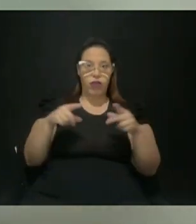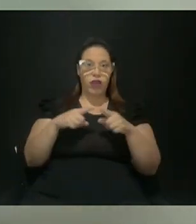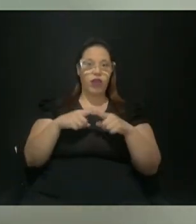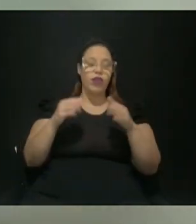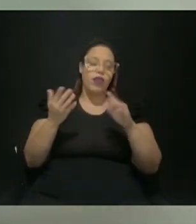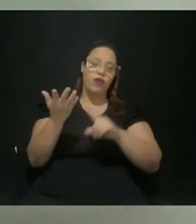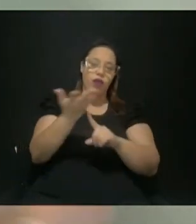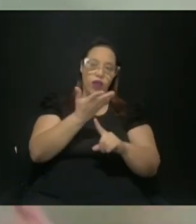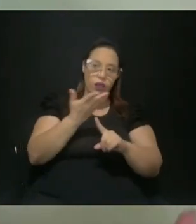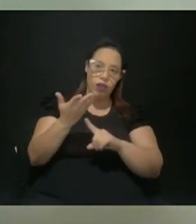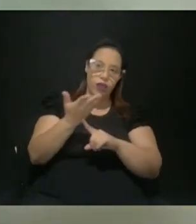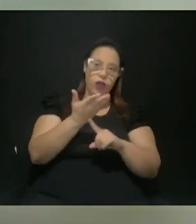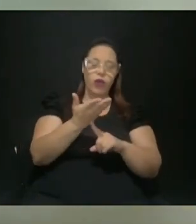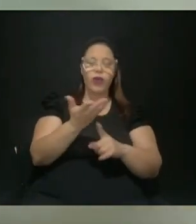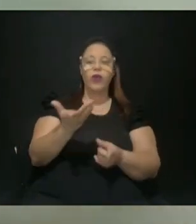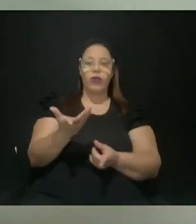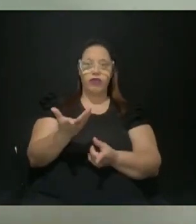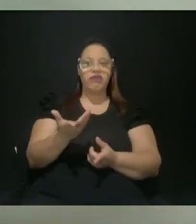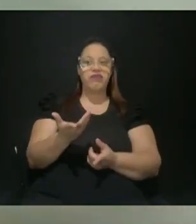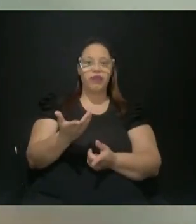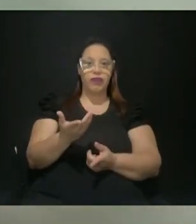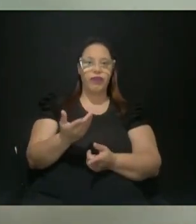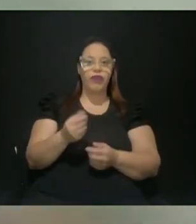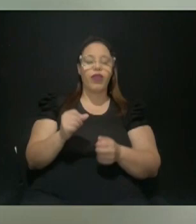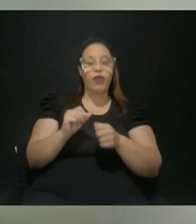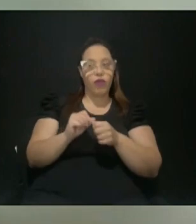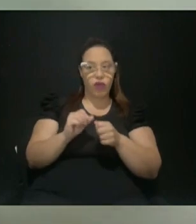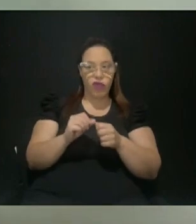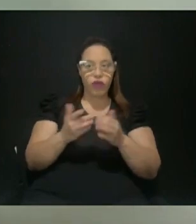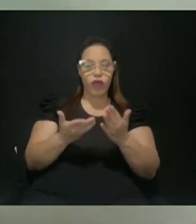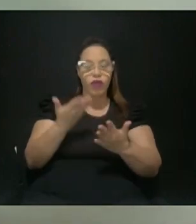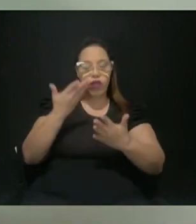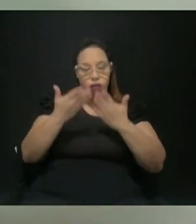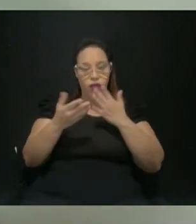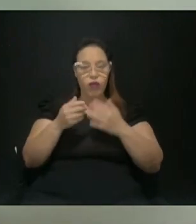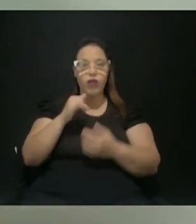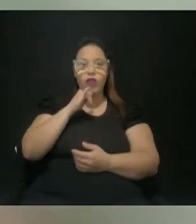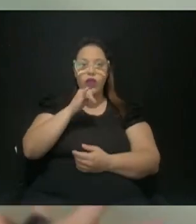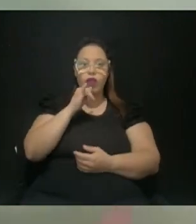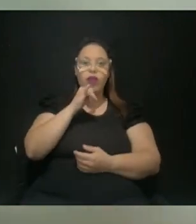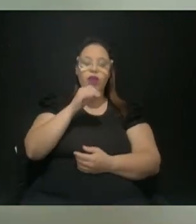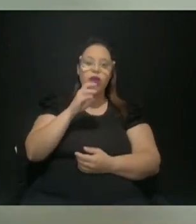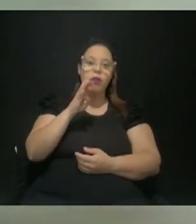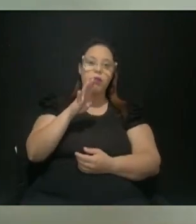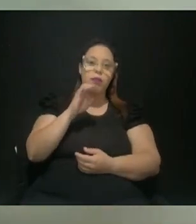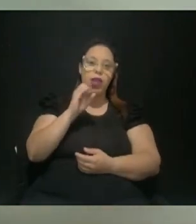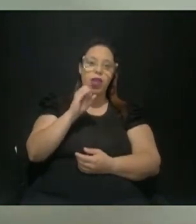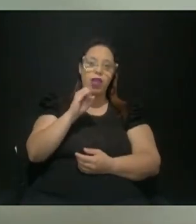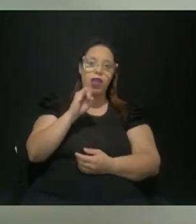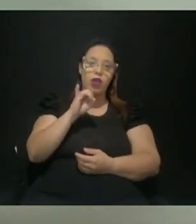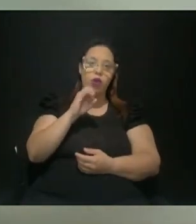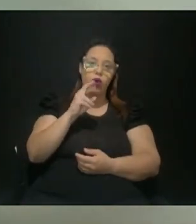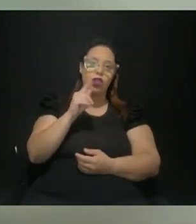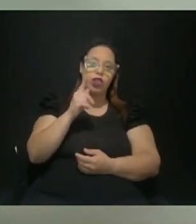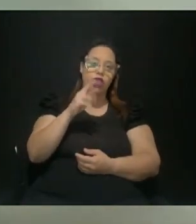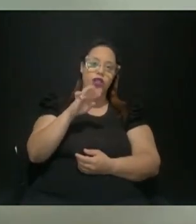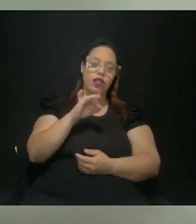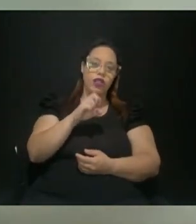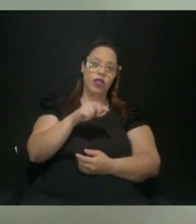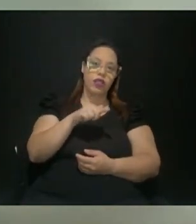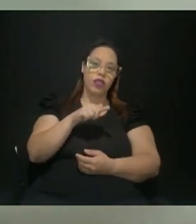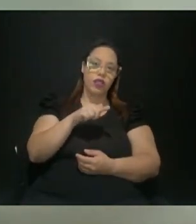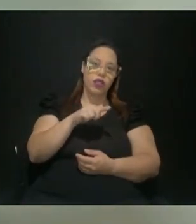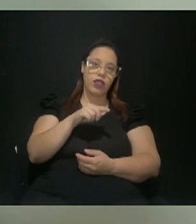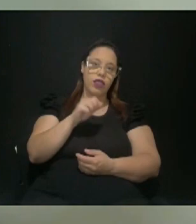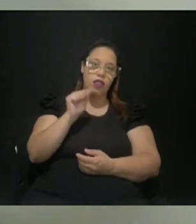hoje no mercado, né, que fazem esse tratamento. Por exemplo, o Biochar, que é uma tecnologia que a SG4, a empresa que atua, a